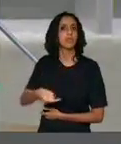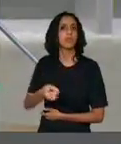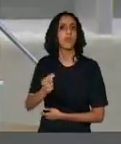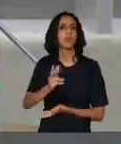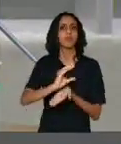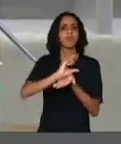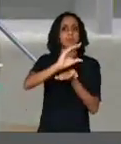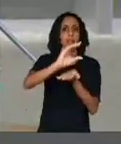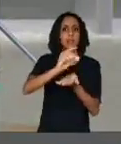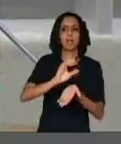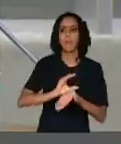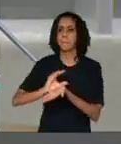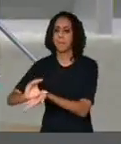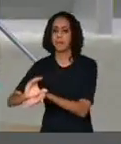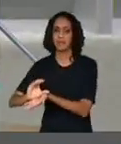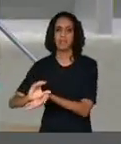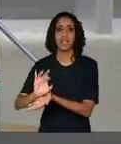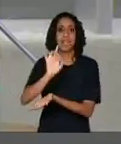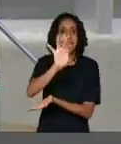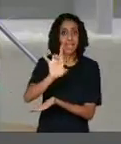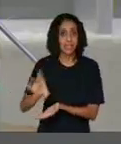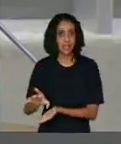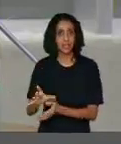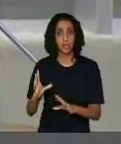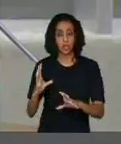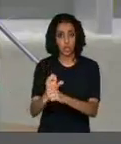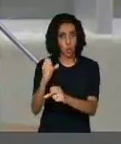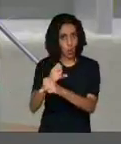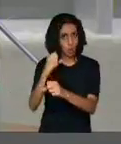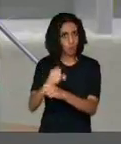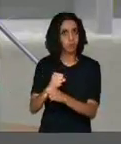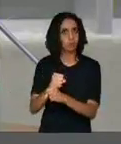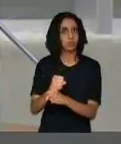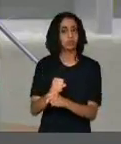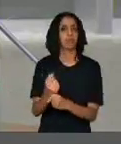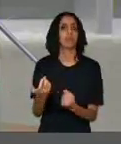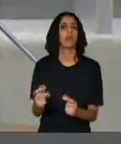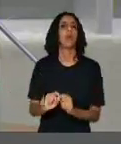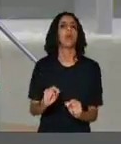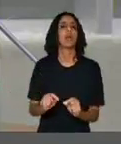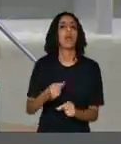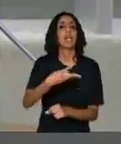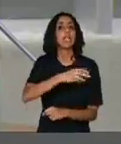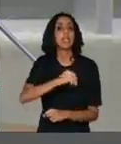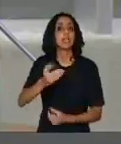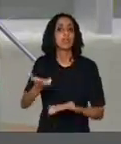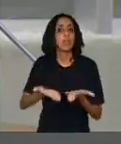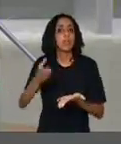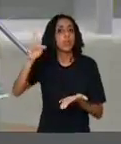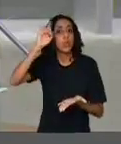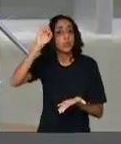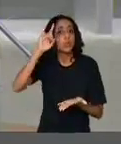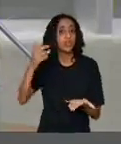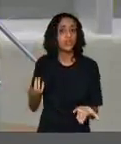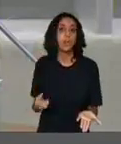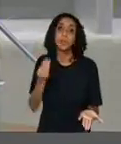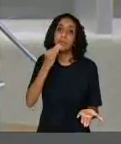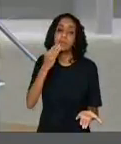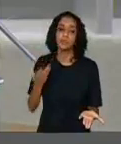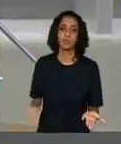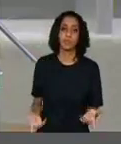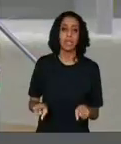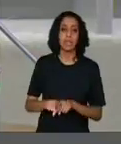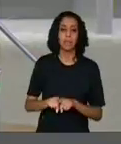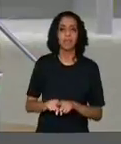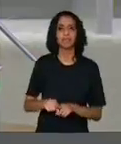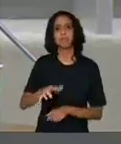mil cada. Juntas vão fazer cerca de 300 atendimentos diários. Presta atendimento